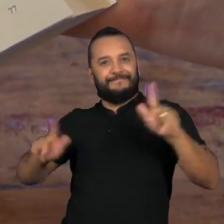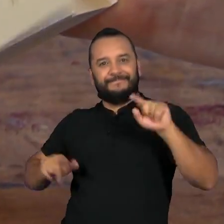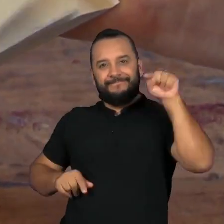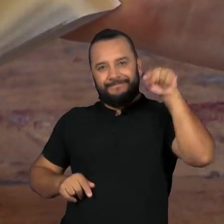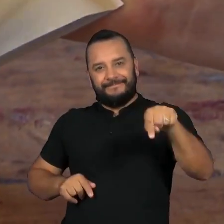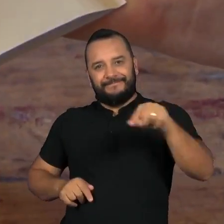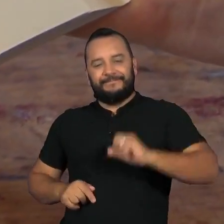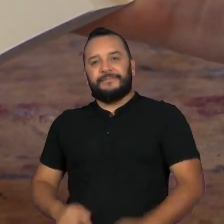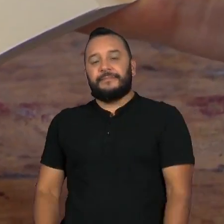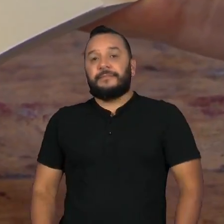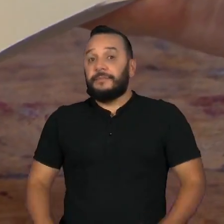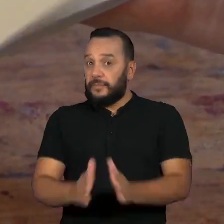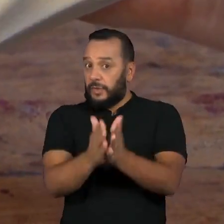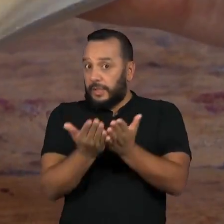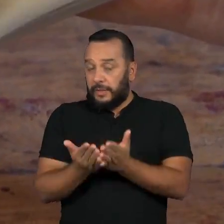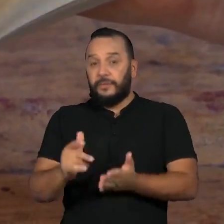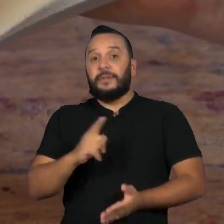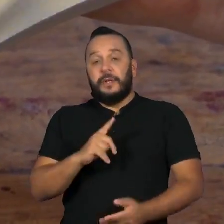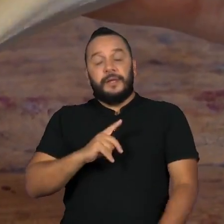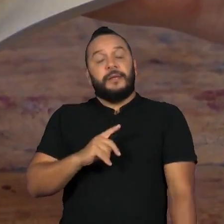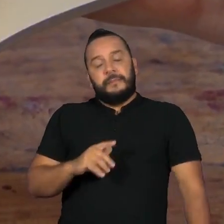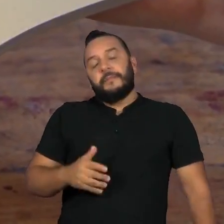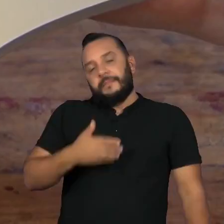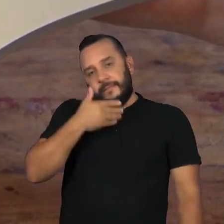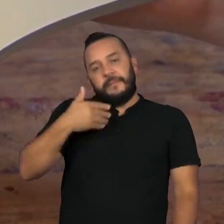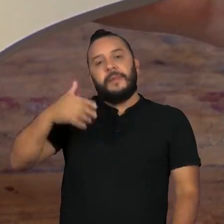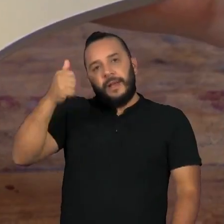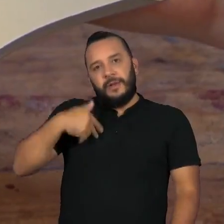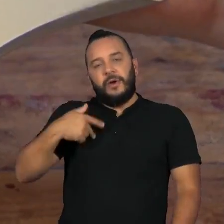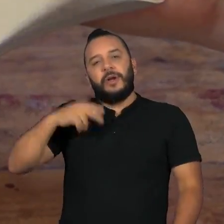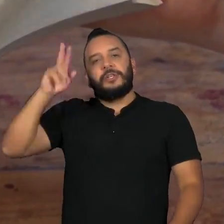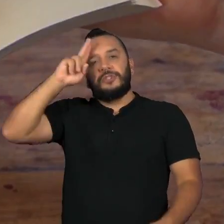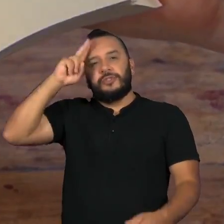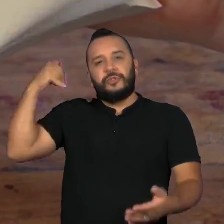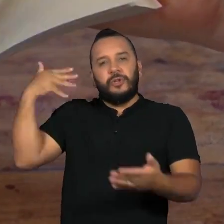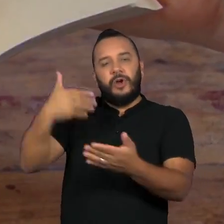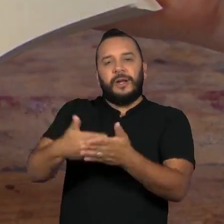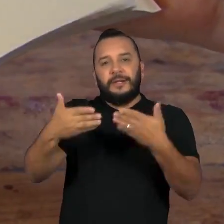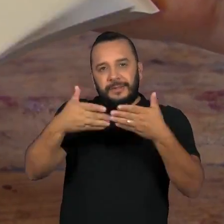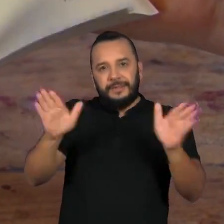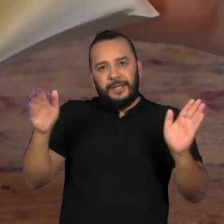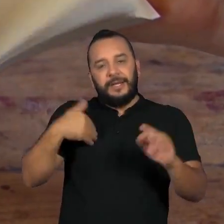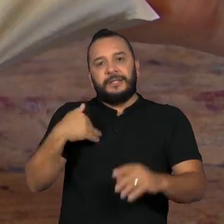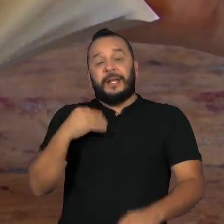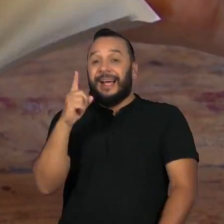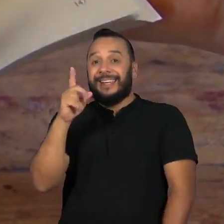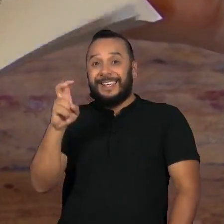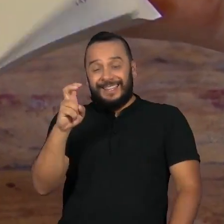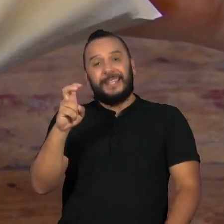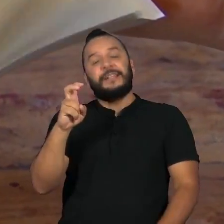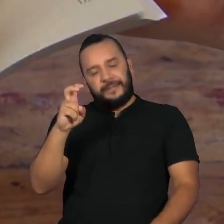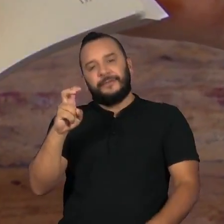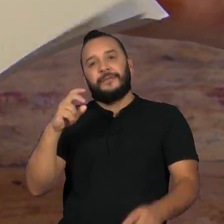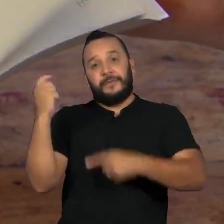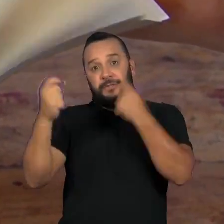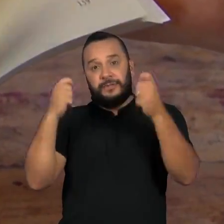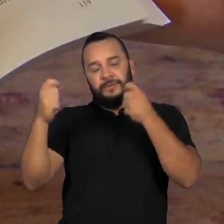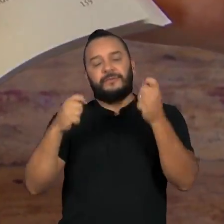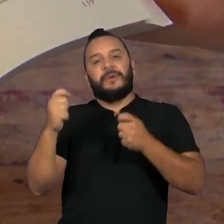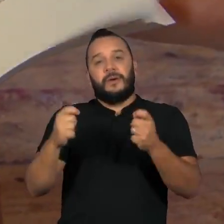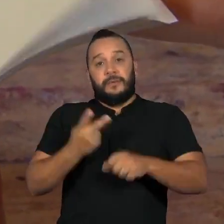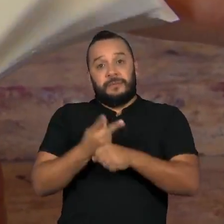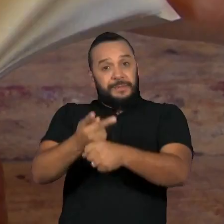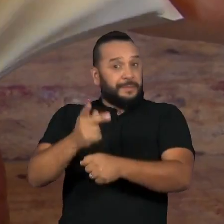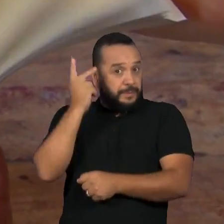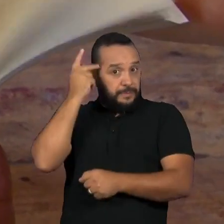O livro ganhou o prêmio de melhor romance de estreia na 15ª edição do Prêmio São Paulo de Literatura, da Secretaria de